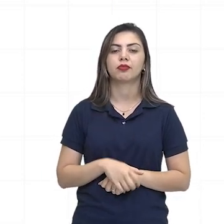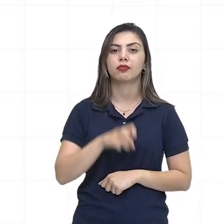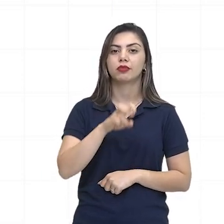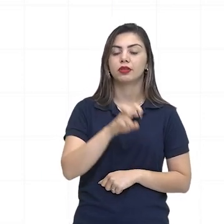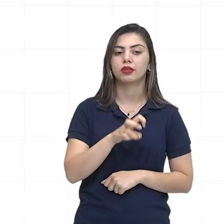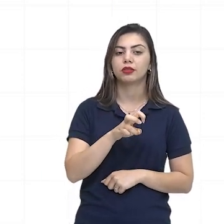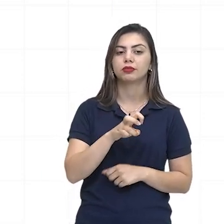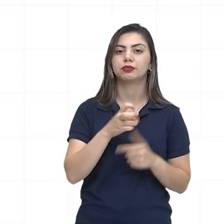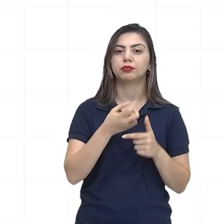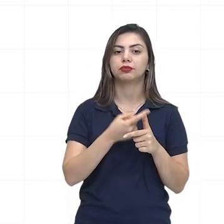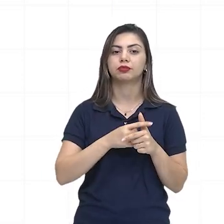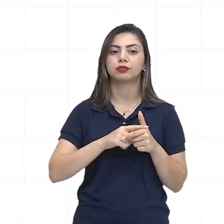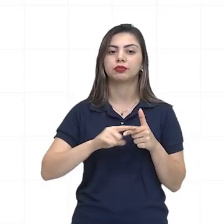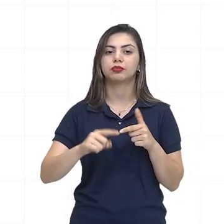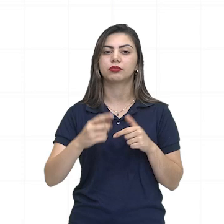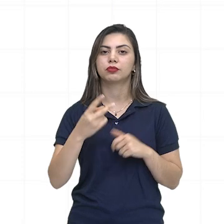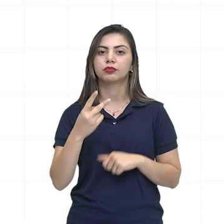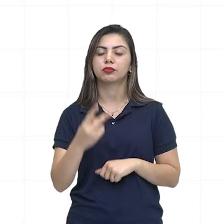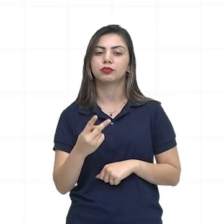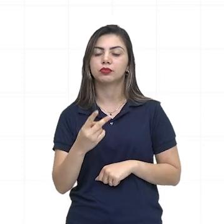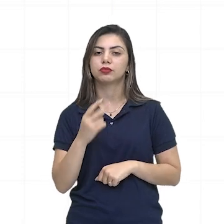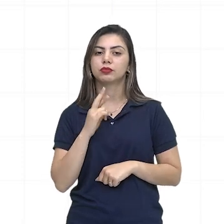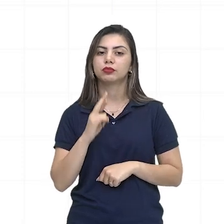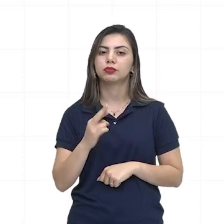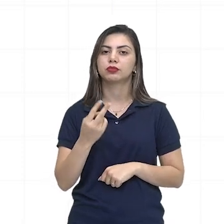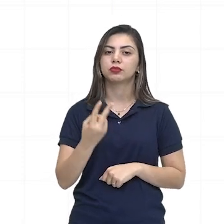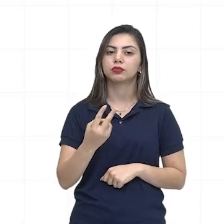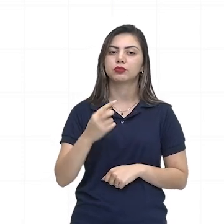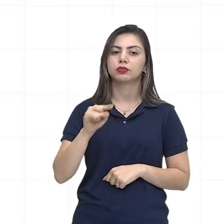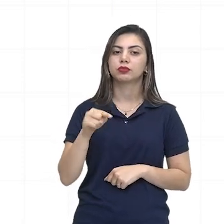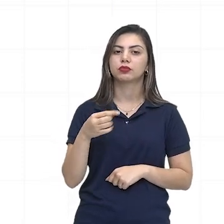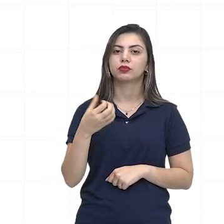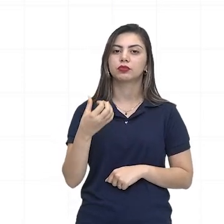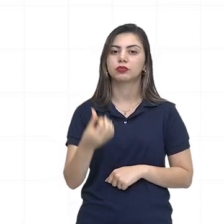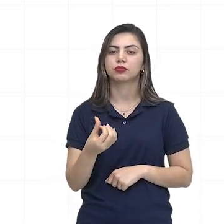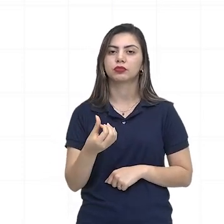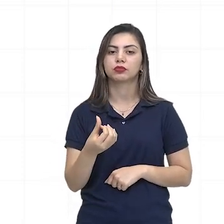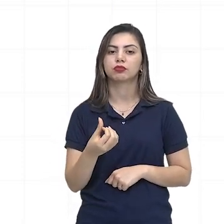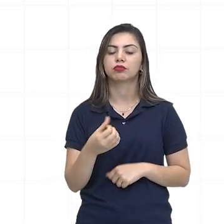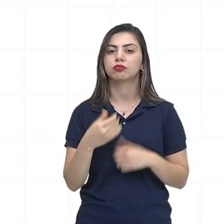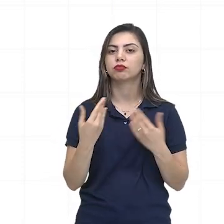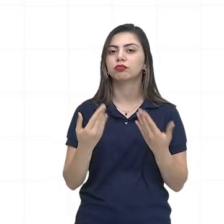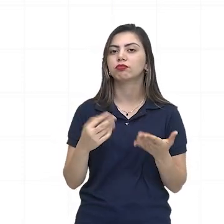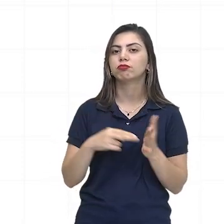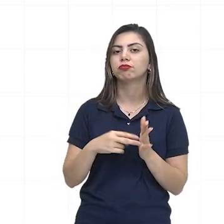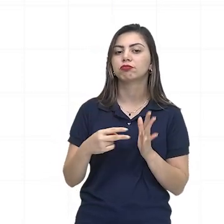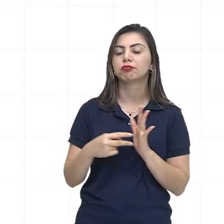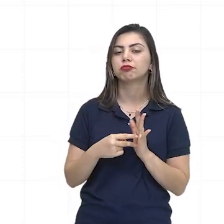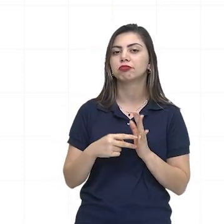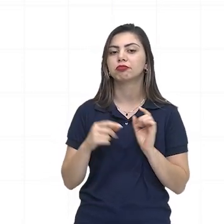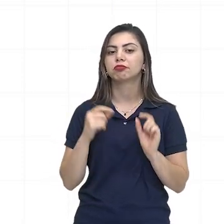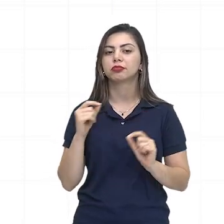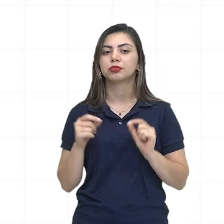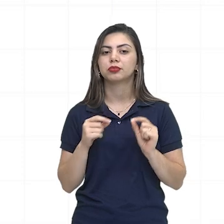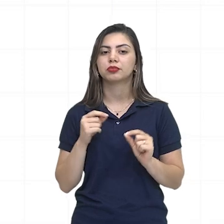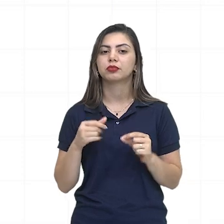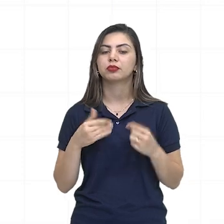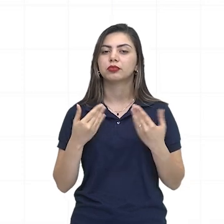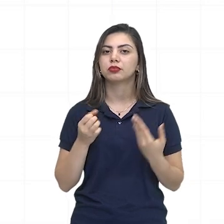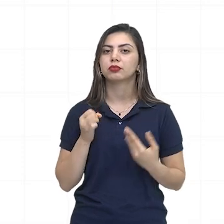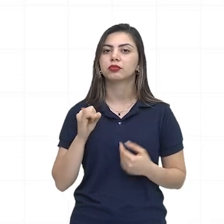5 dividido por 2 é igual a 2,6, significa que, se eu